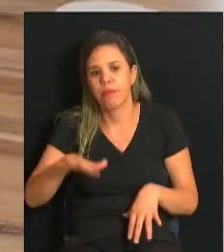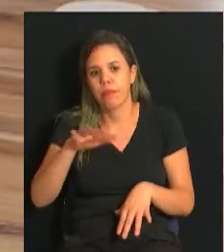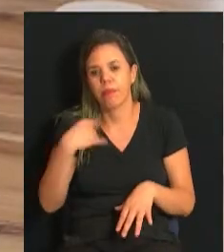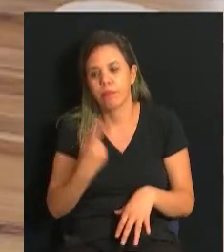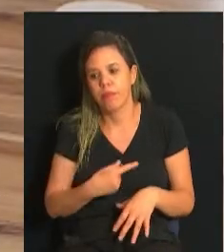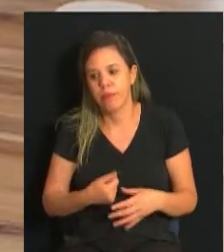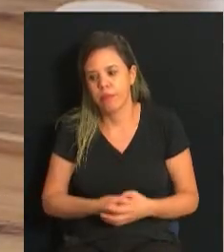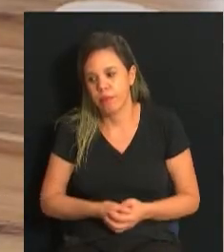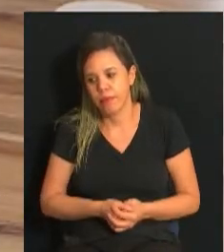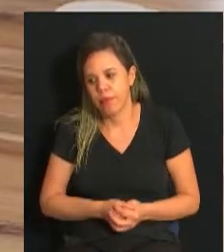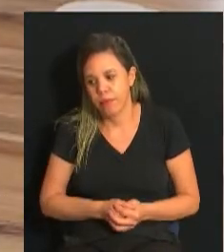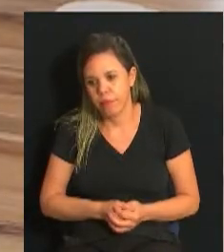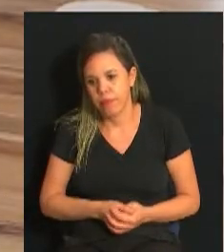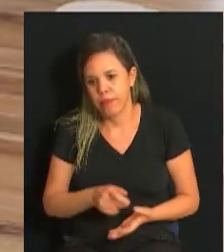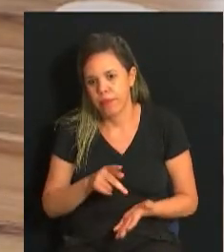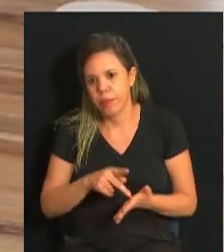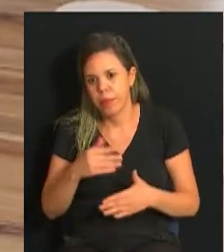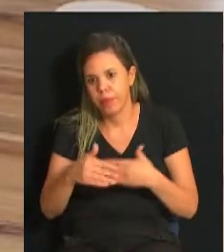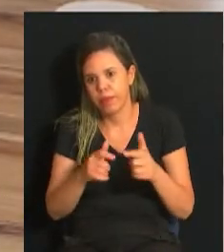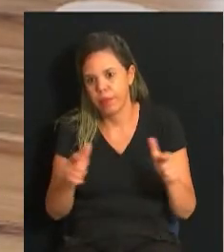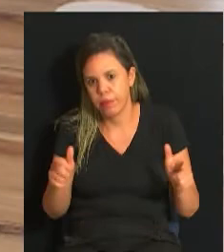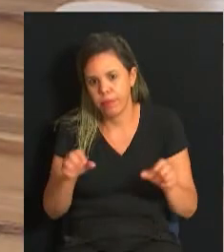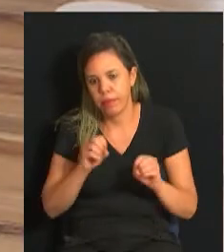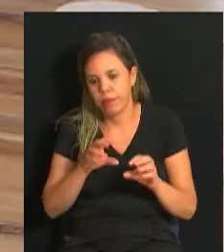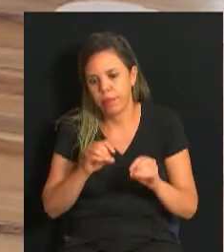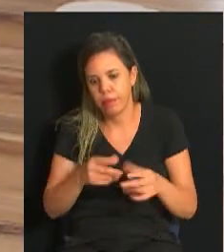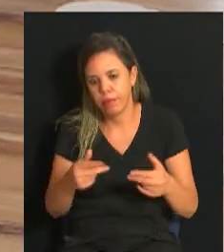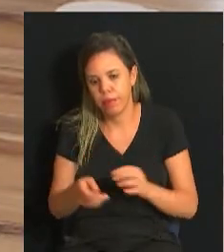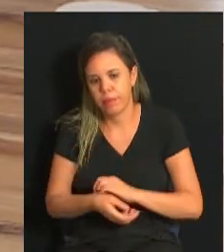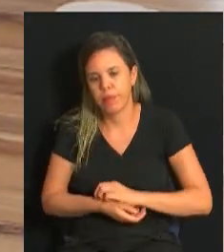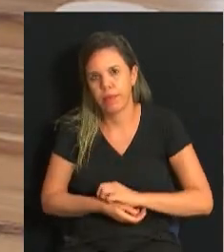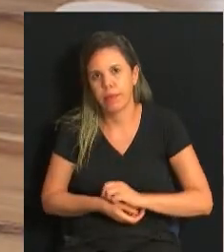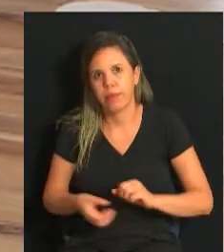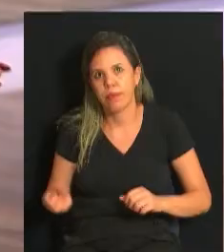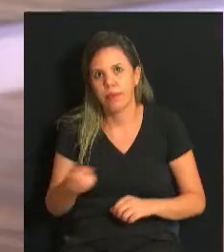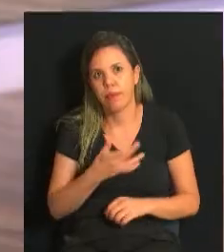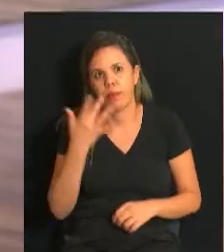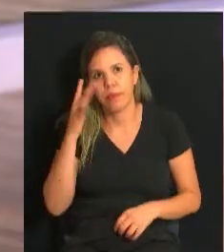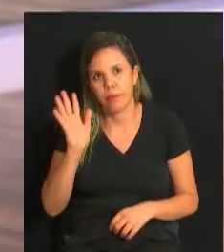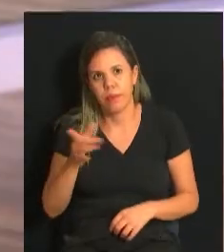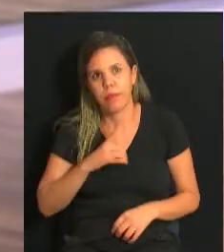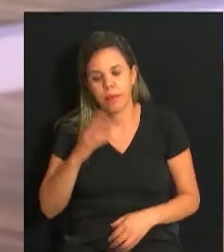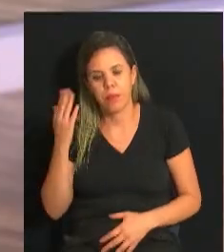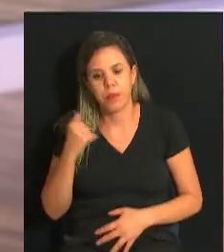gente mais uma coisa nova é